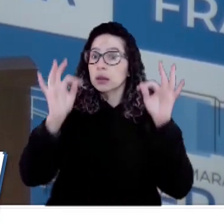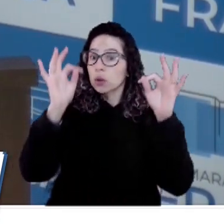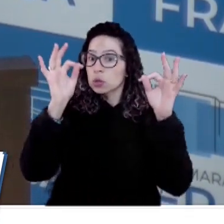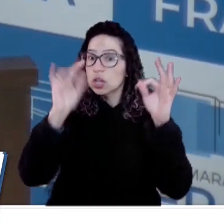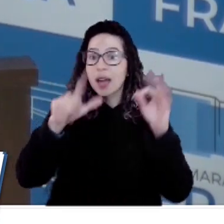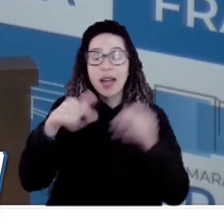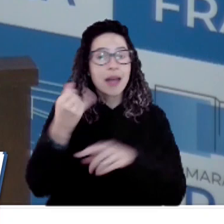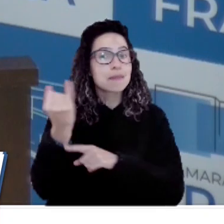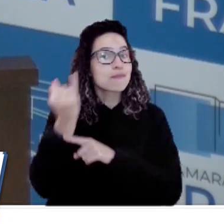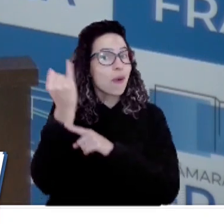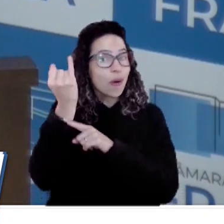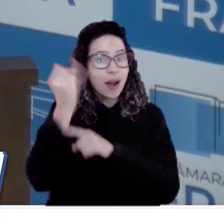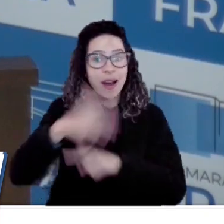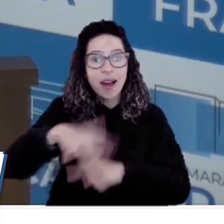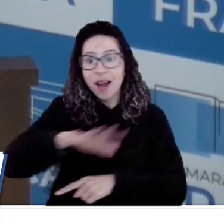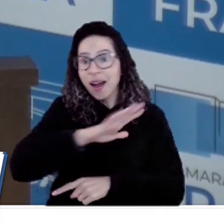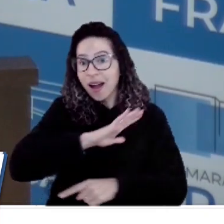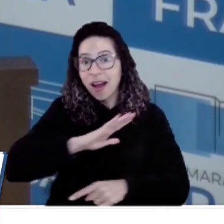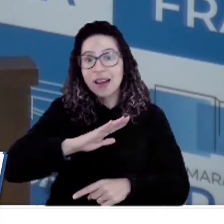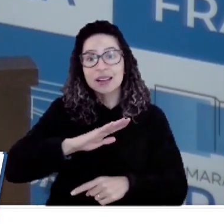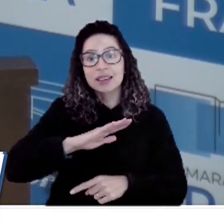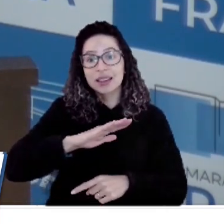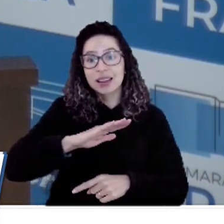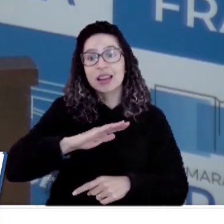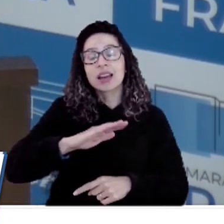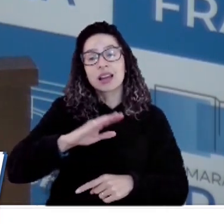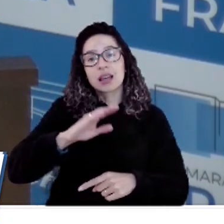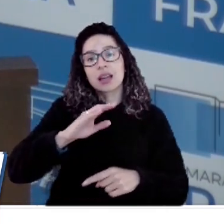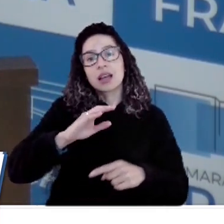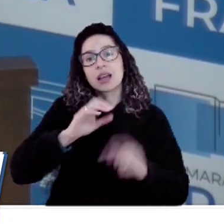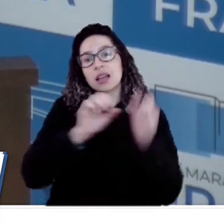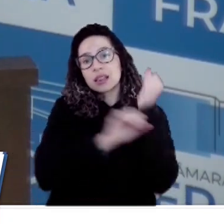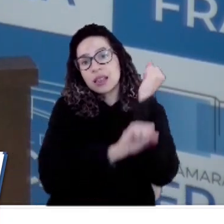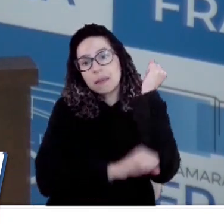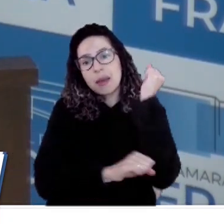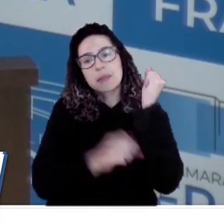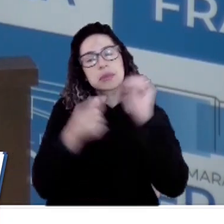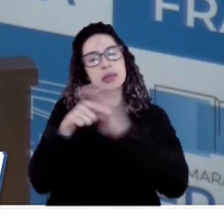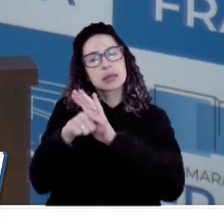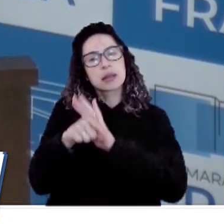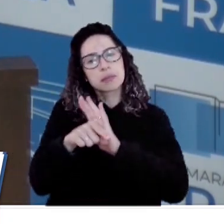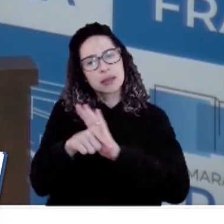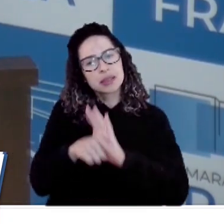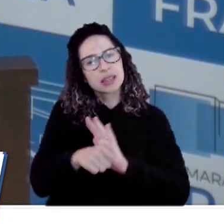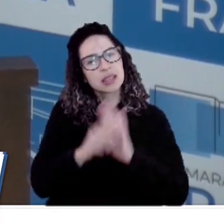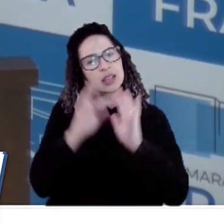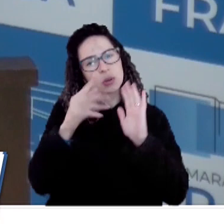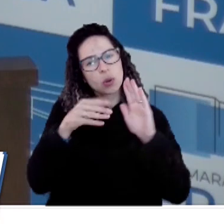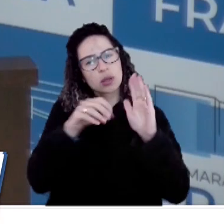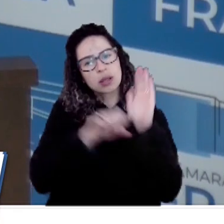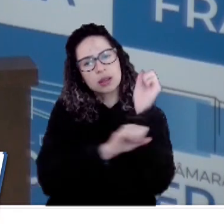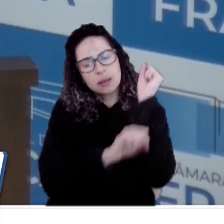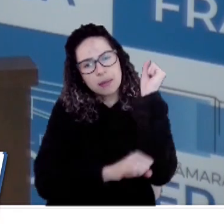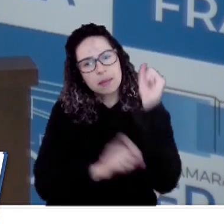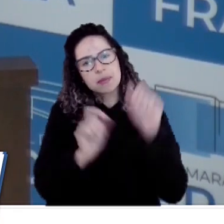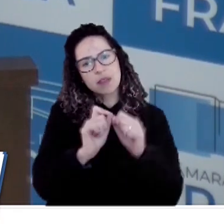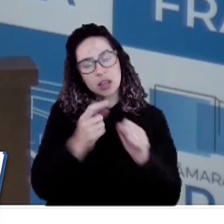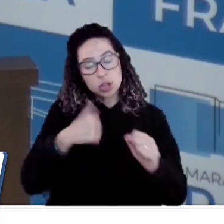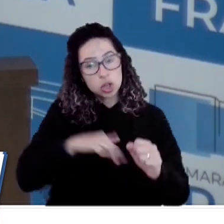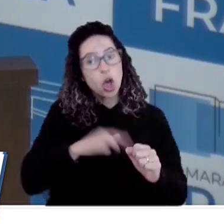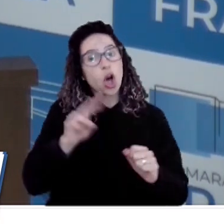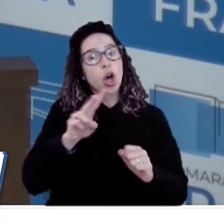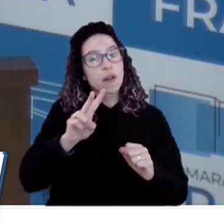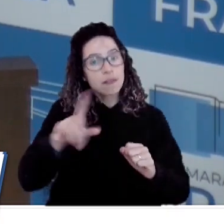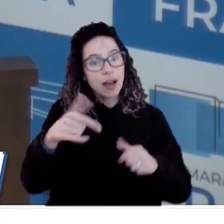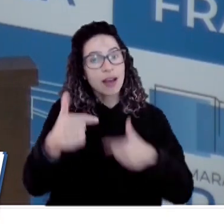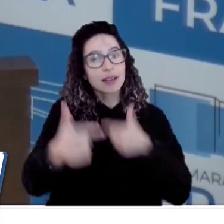na área da que a Sabesp atua, e nas pesquisas que a Sabesp faz. Então, nós vamos trabalhar